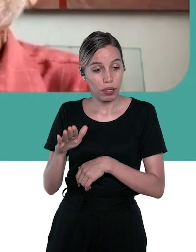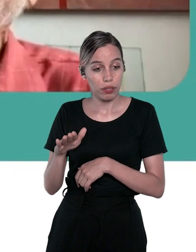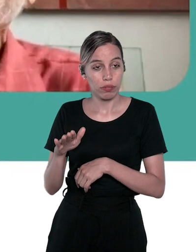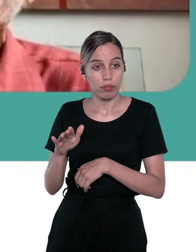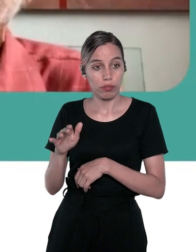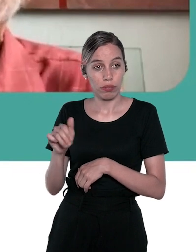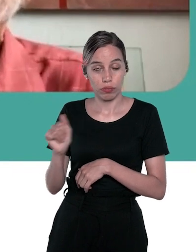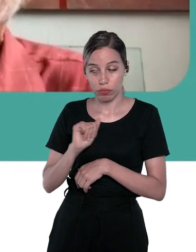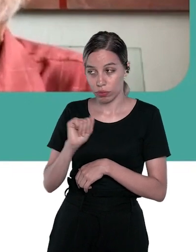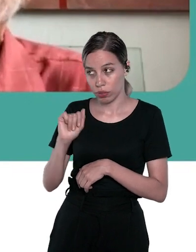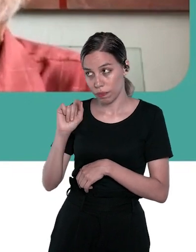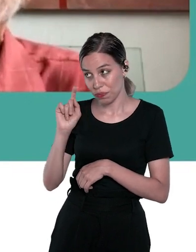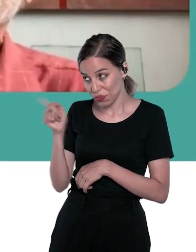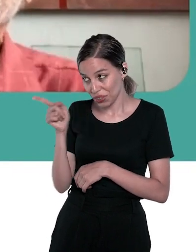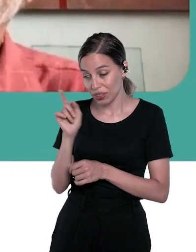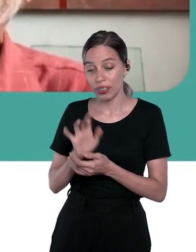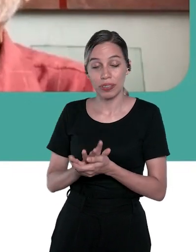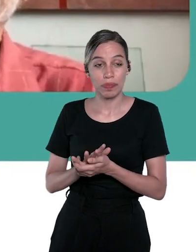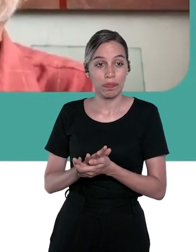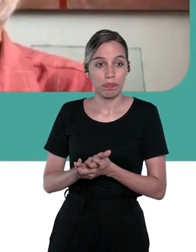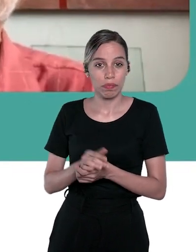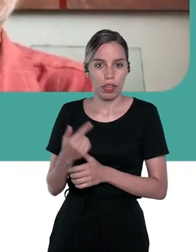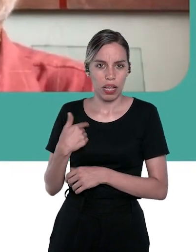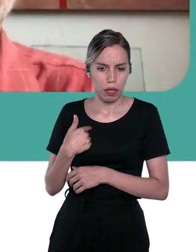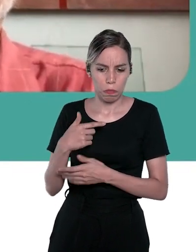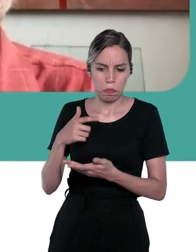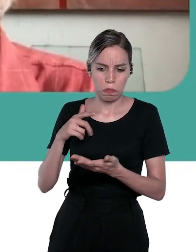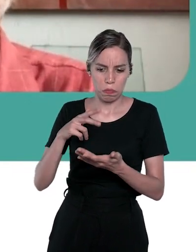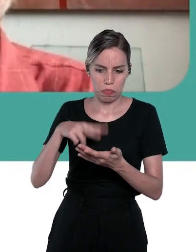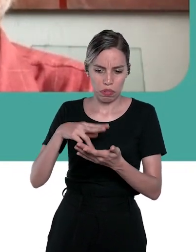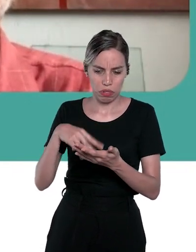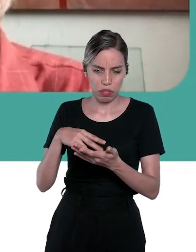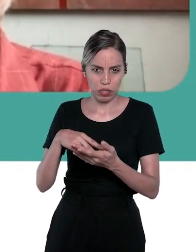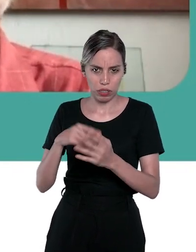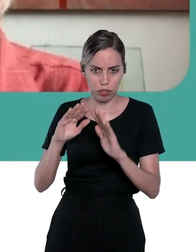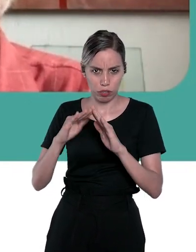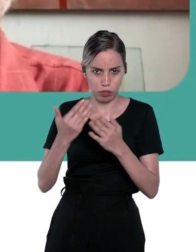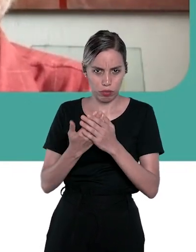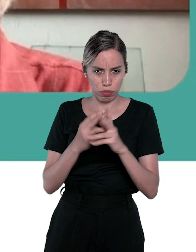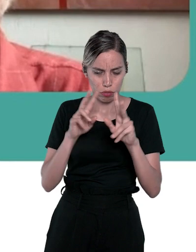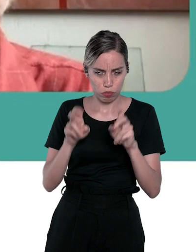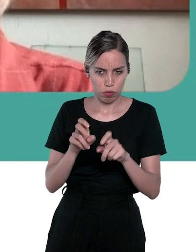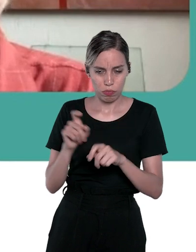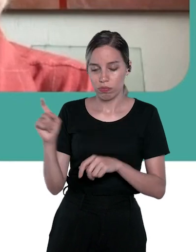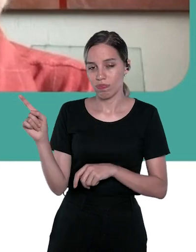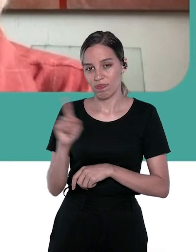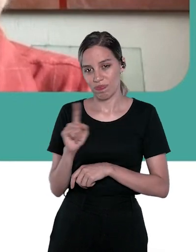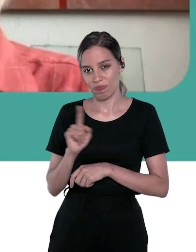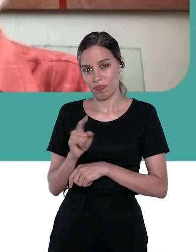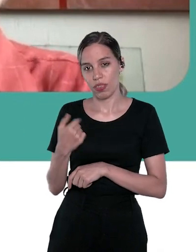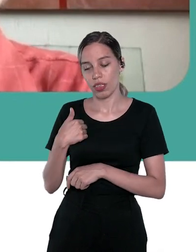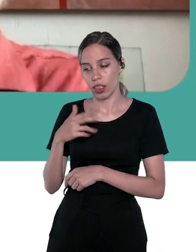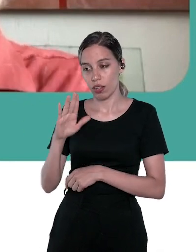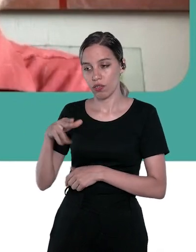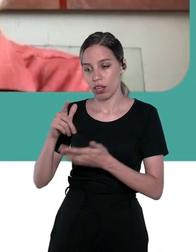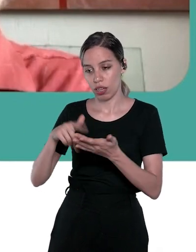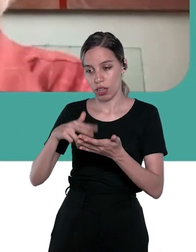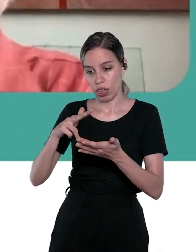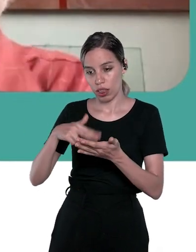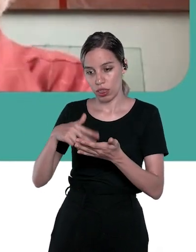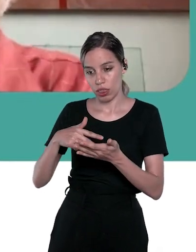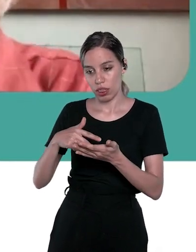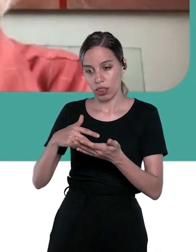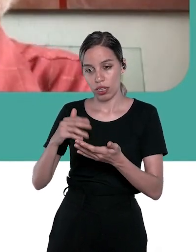sua geração, eu não li no colégio os trabalhos dela, os livros dela. Eu já estava lendo a